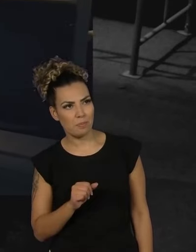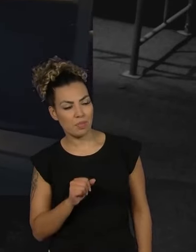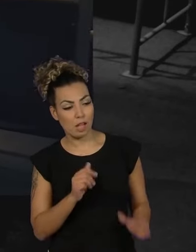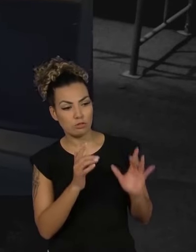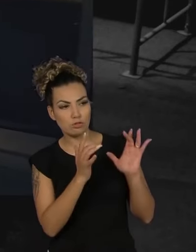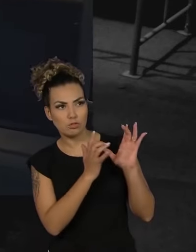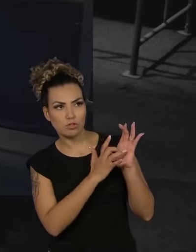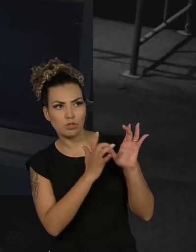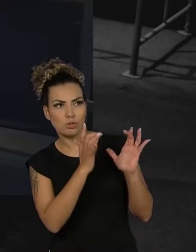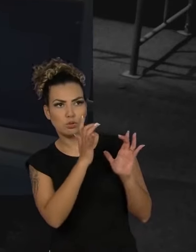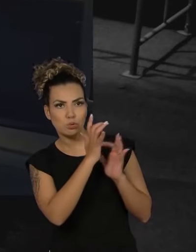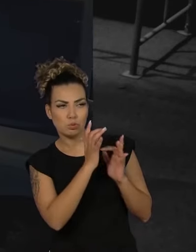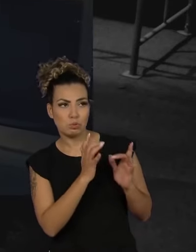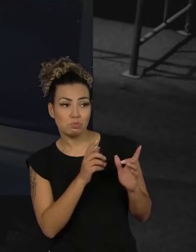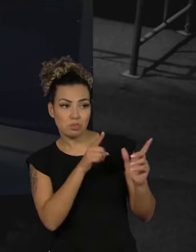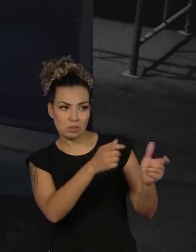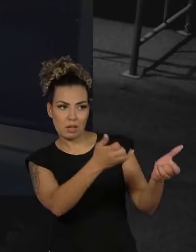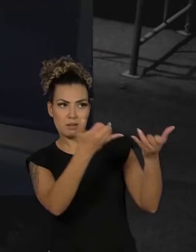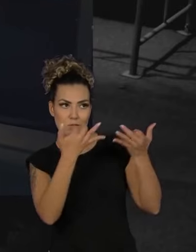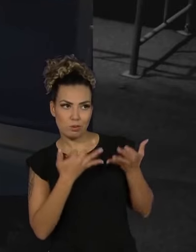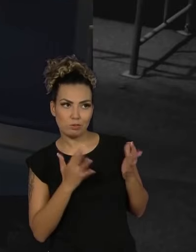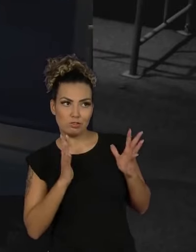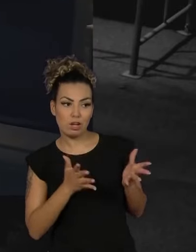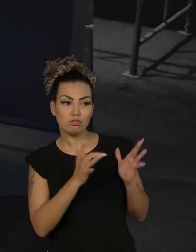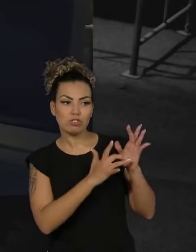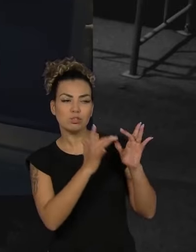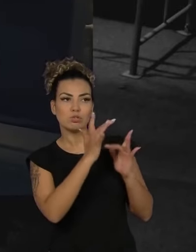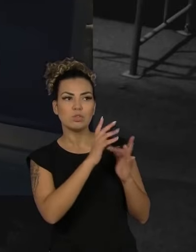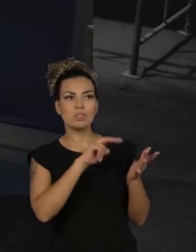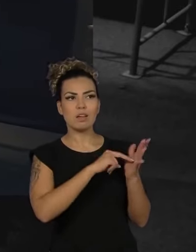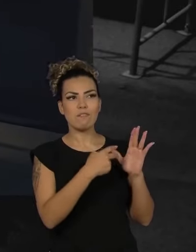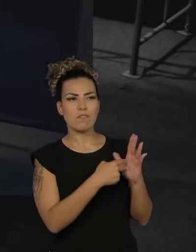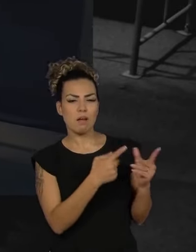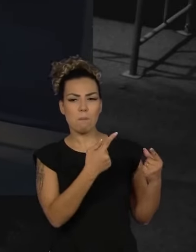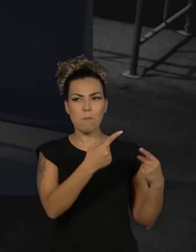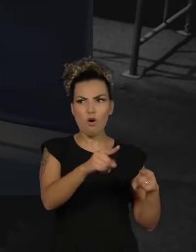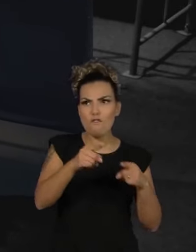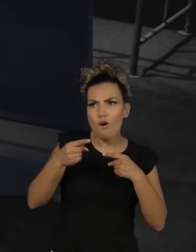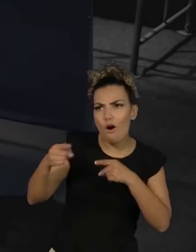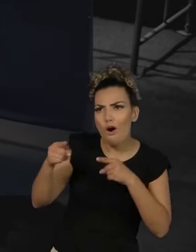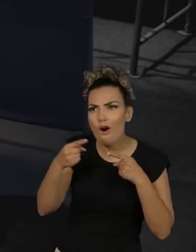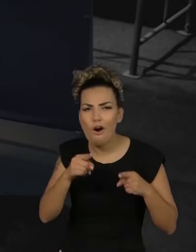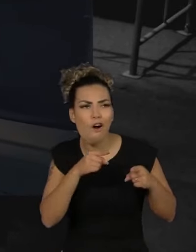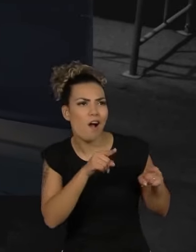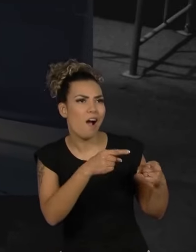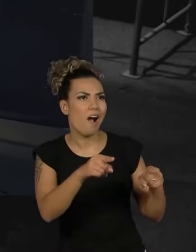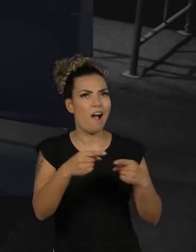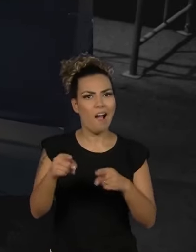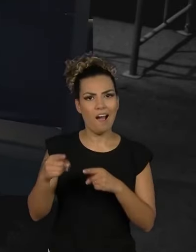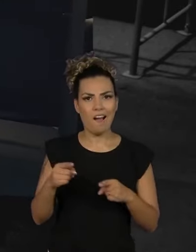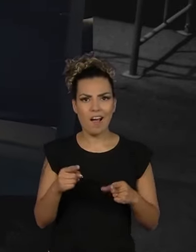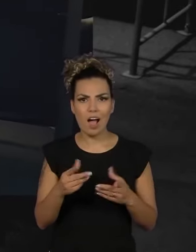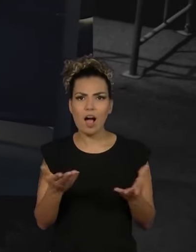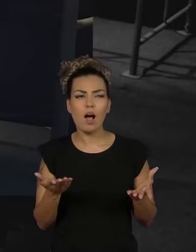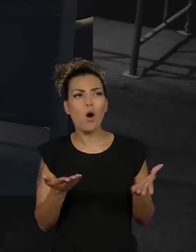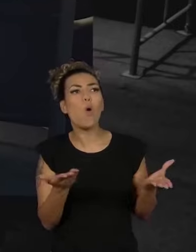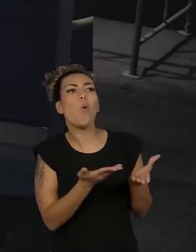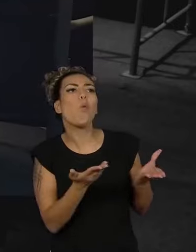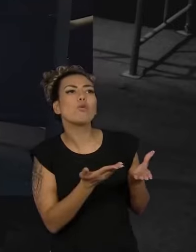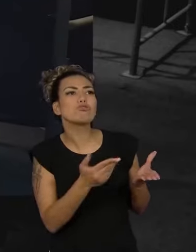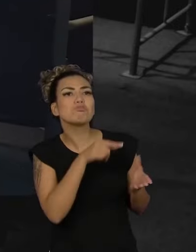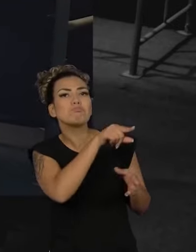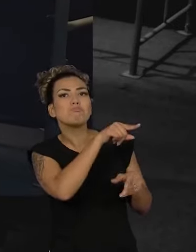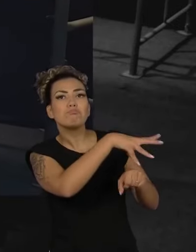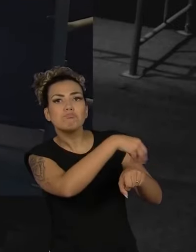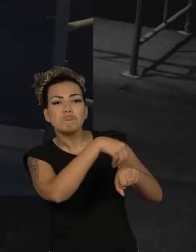Jesus, como você disse, era um provocador de coisas. Que provocação que você deixa aqui para o pessoal